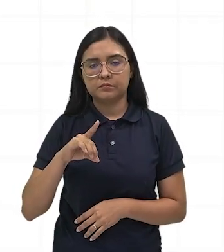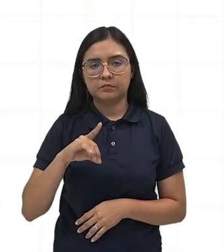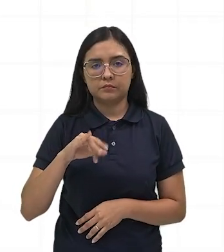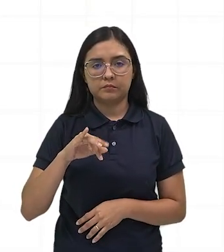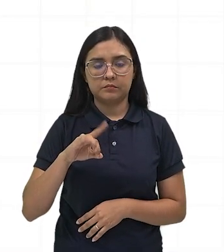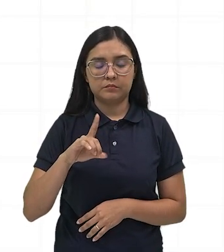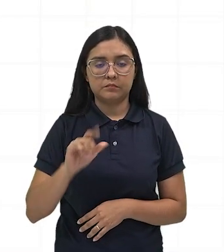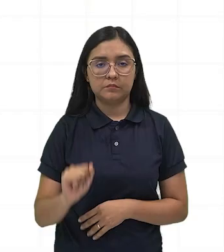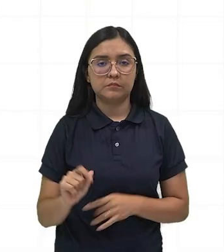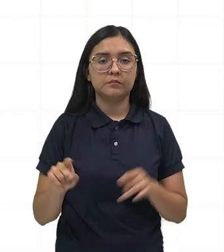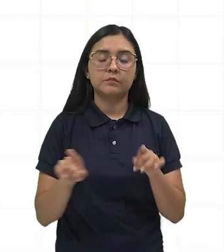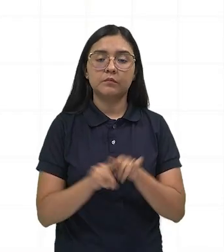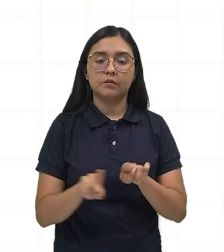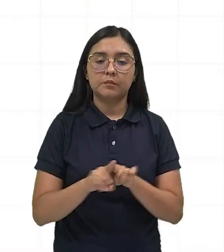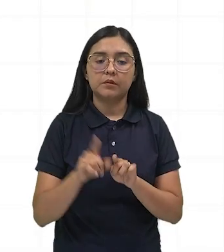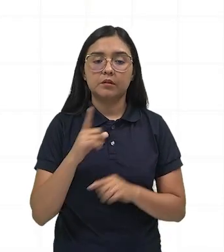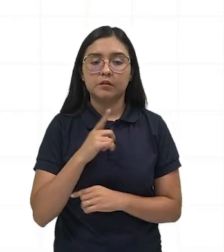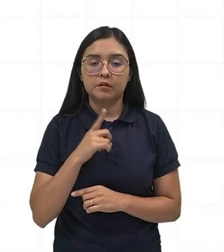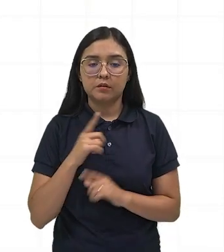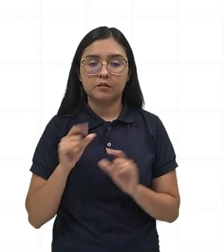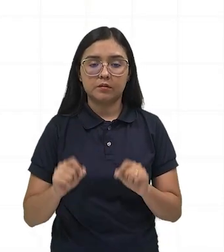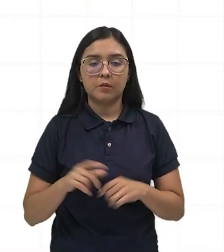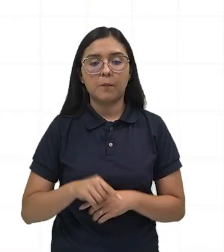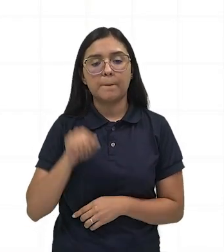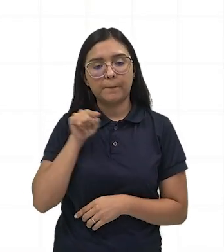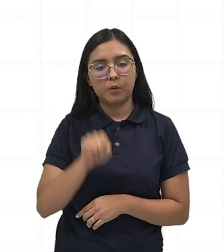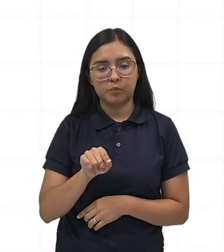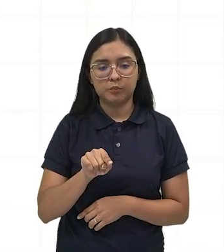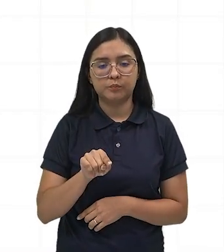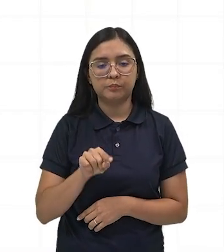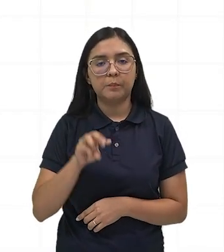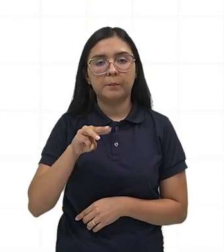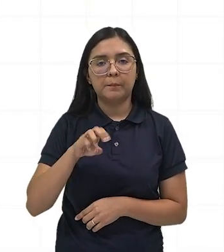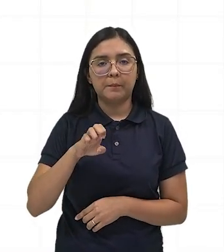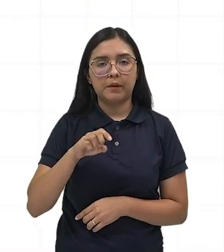E ele também possui um ponto médio.